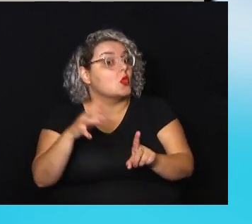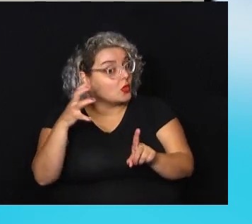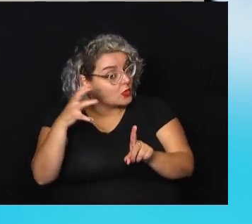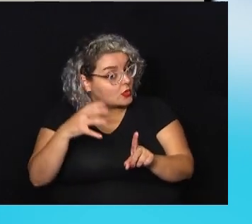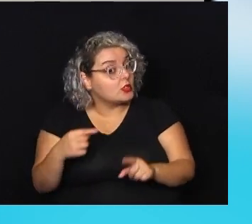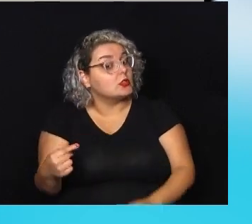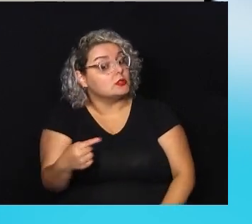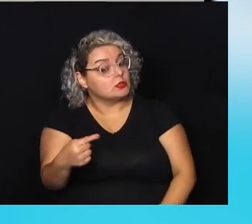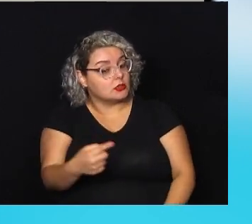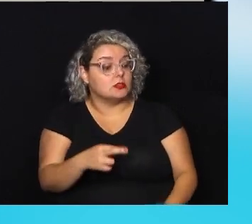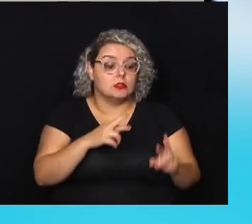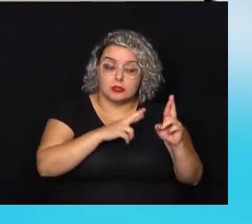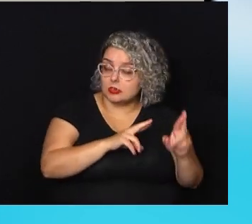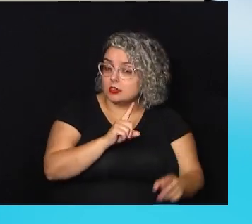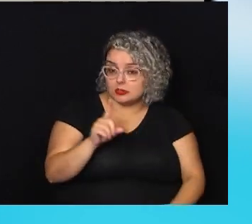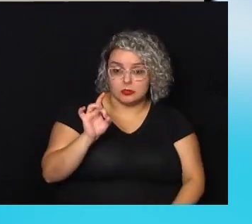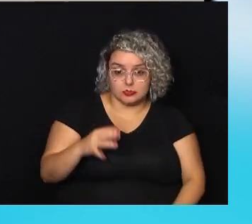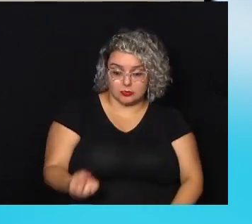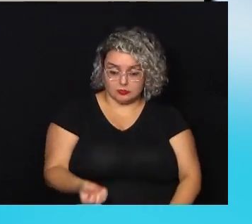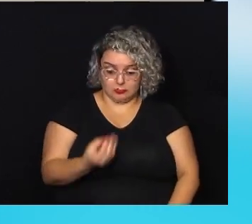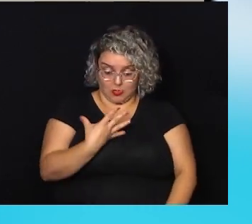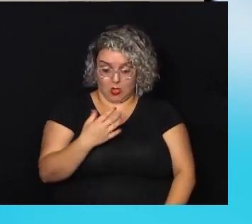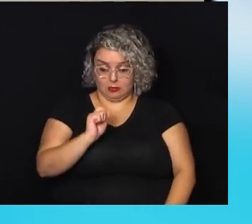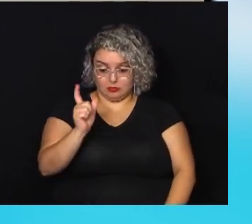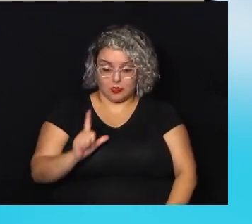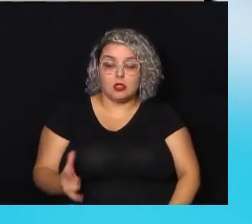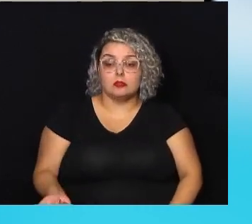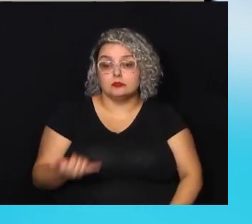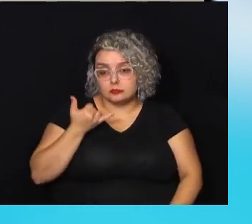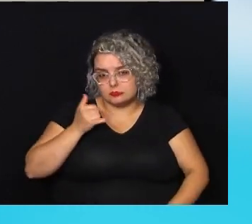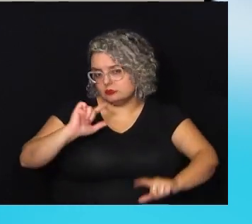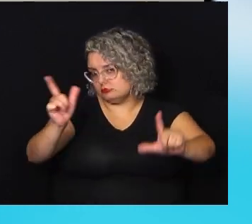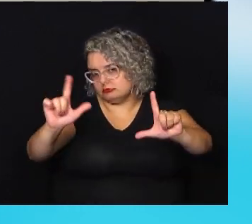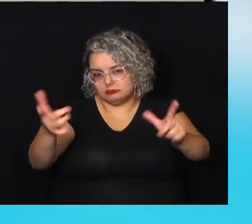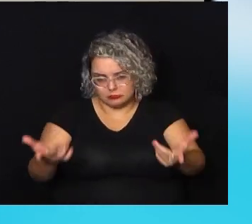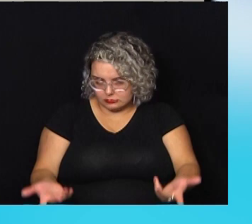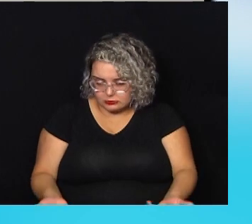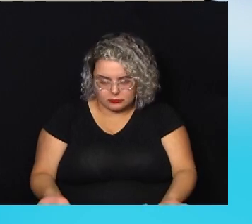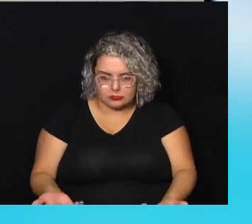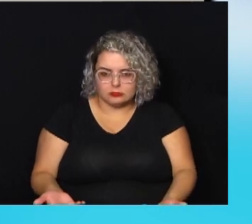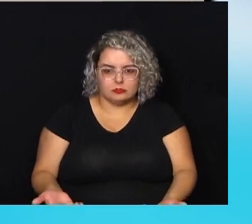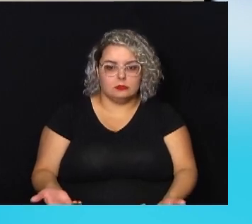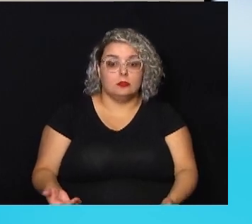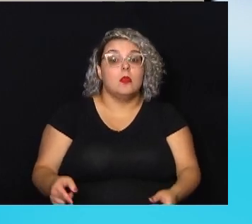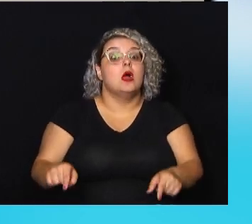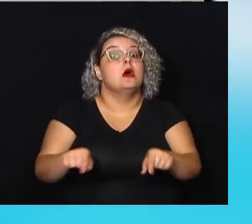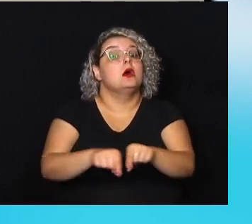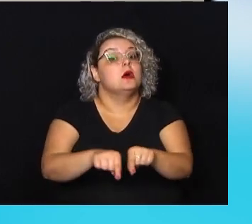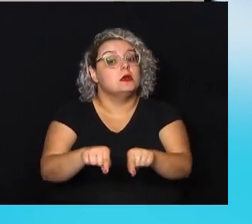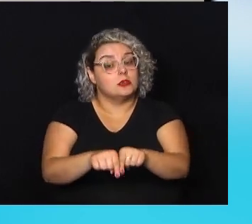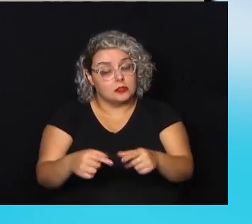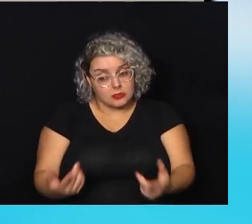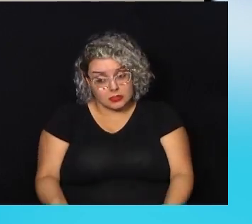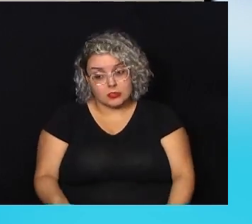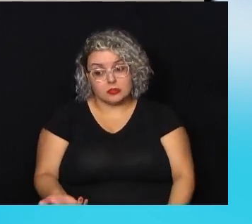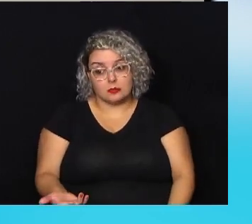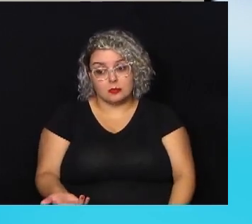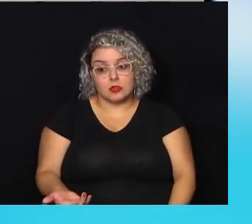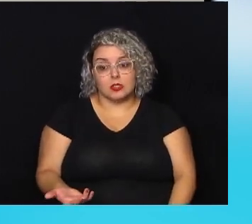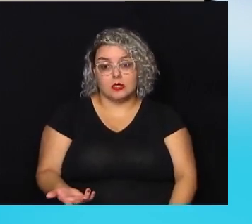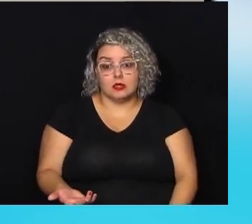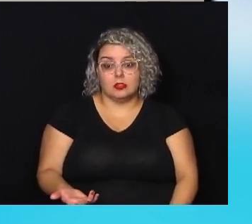mais acelerado, ritmo esse que também impacta muito negativamente, não só pela luz azul dos aparelhos, né,